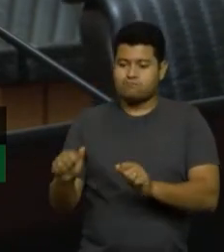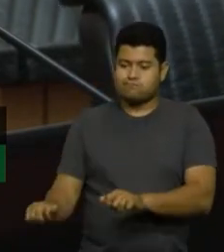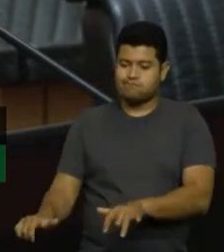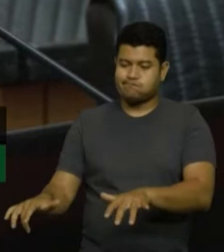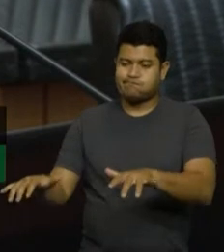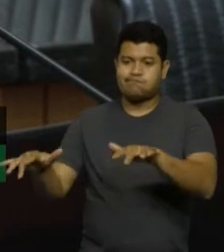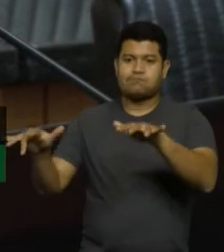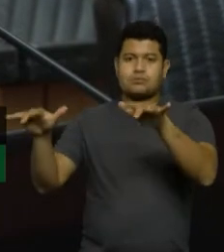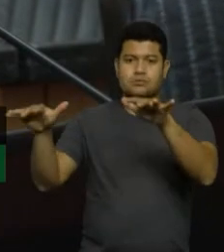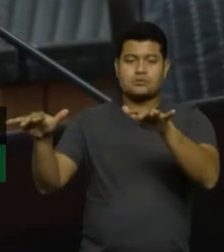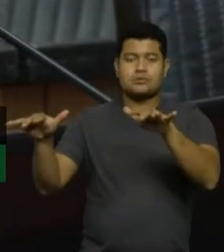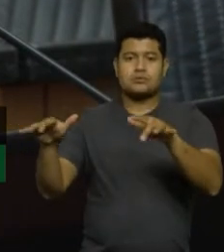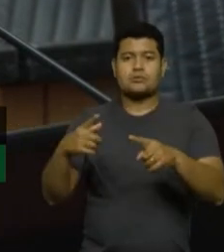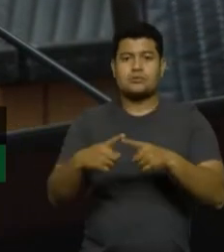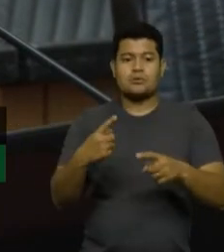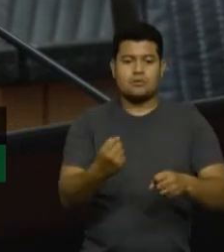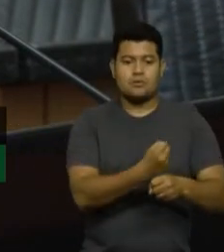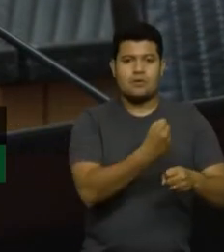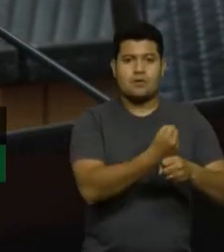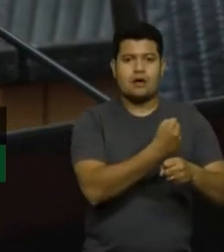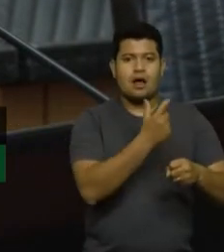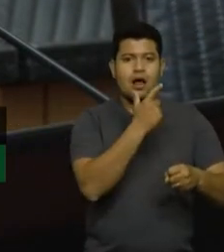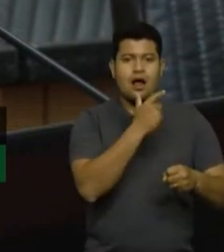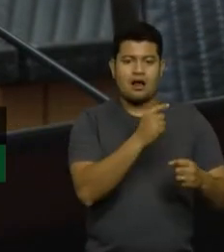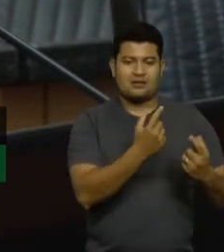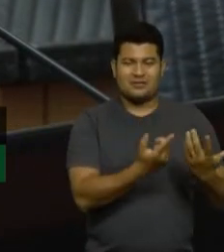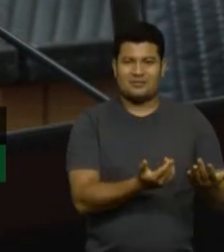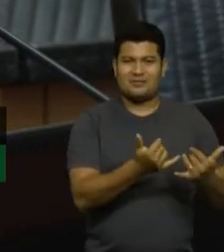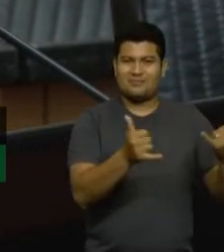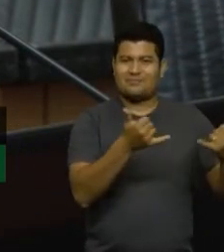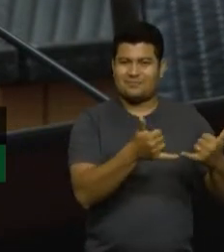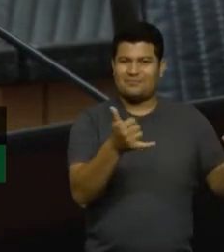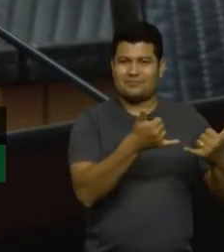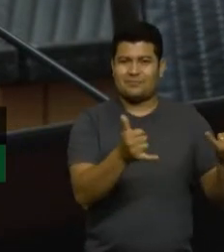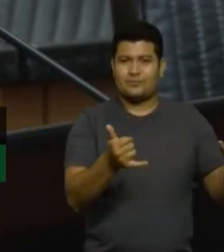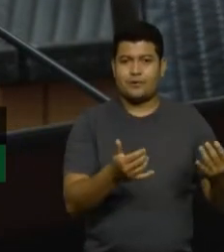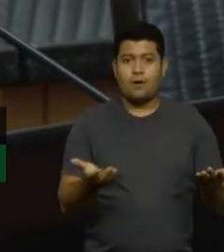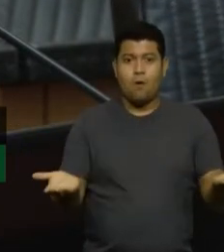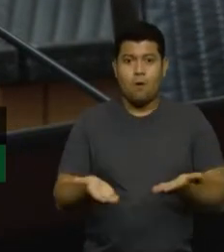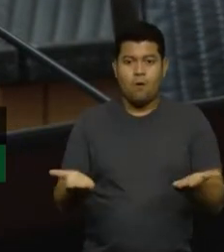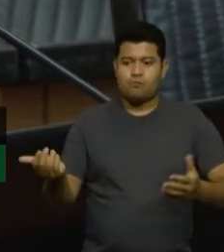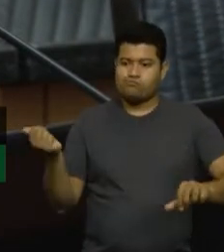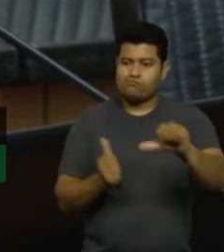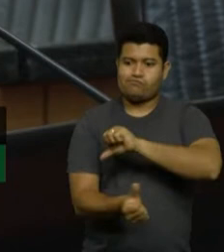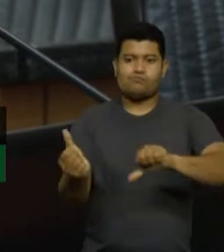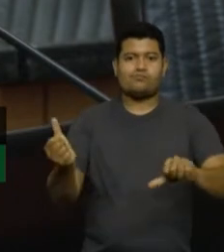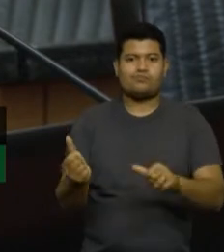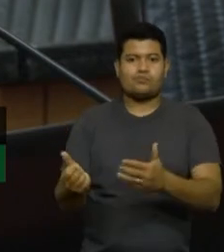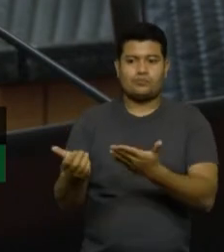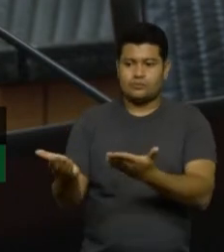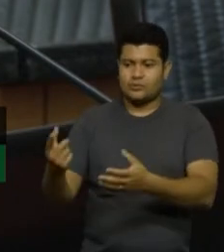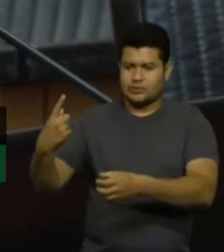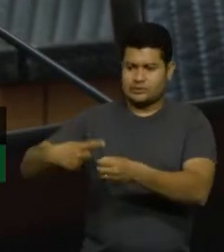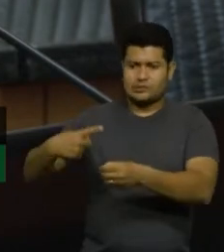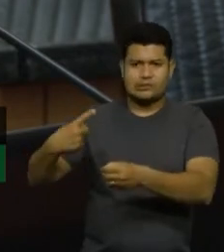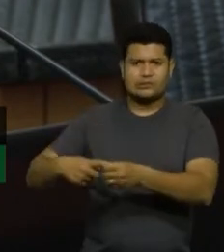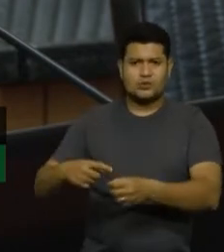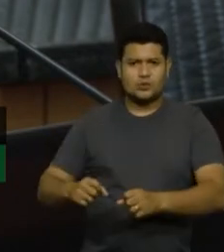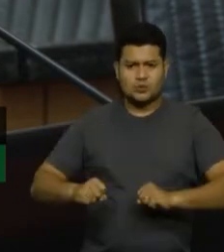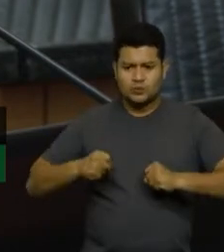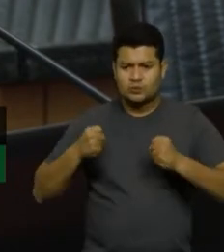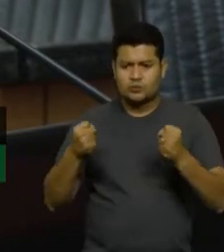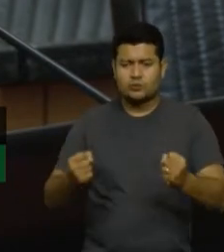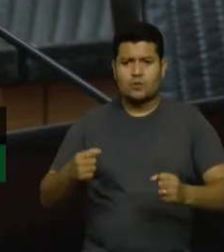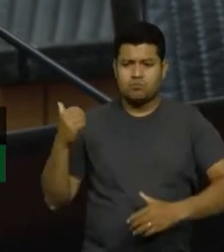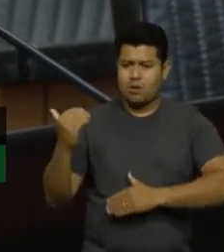construídas. E nós podemos dizer que hoje é um município que caminha passos largos no desenvolvimento, tendo